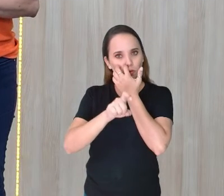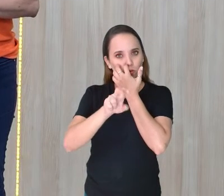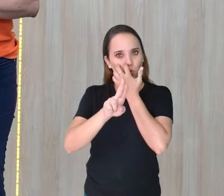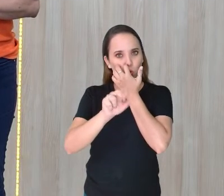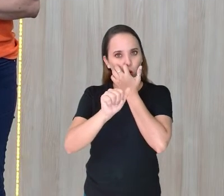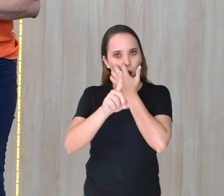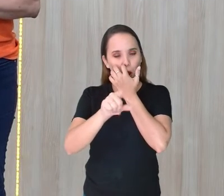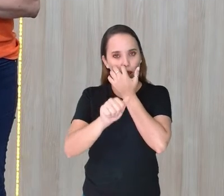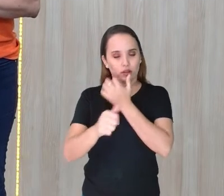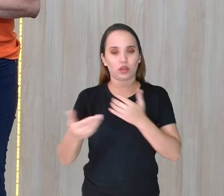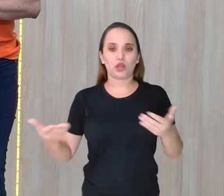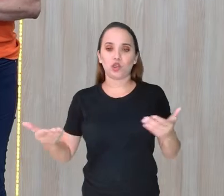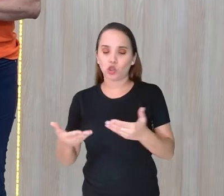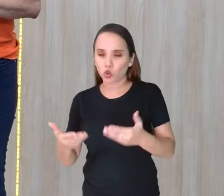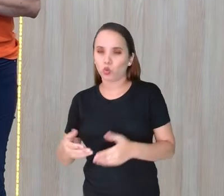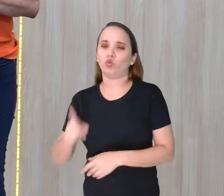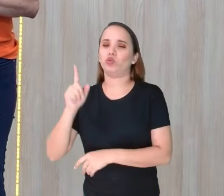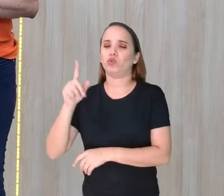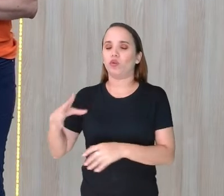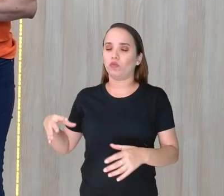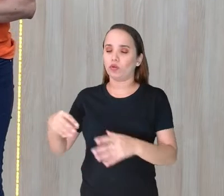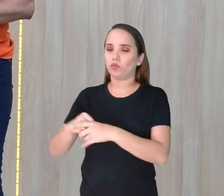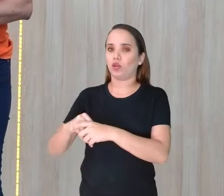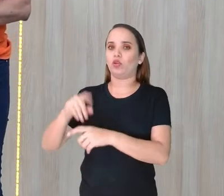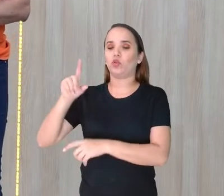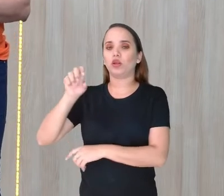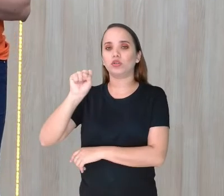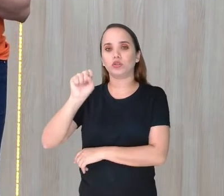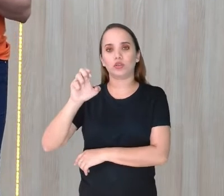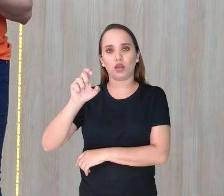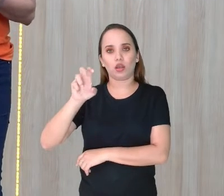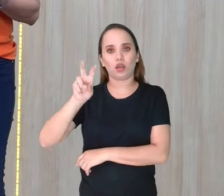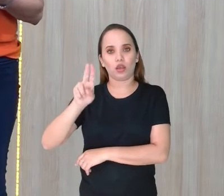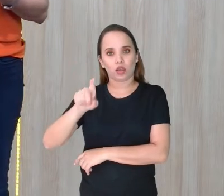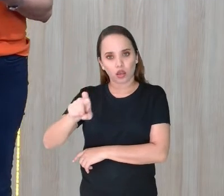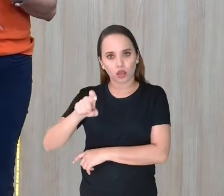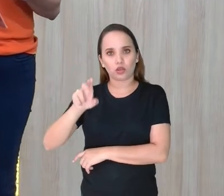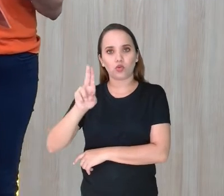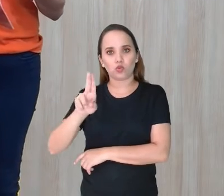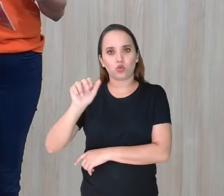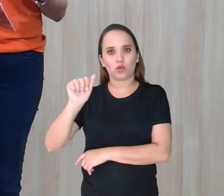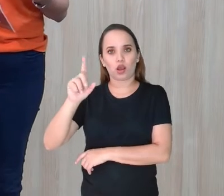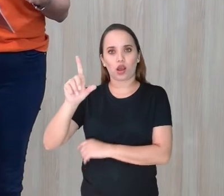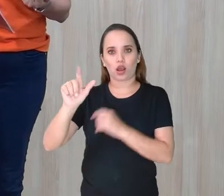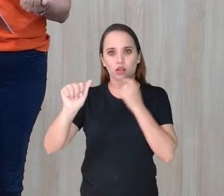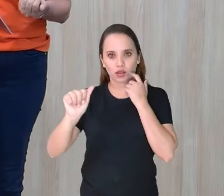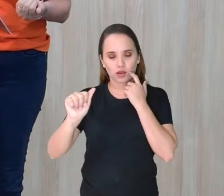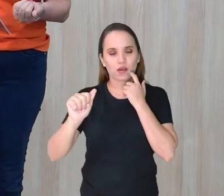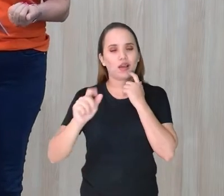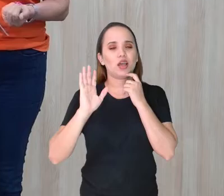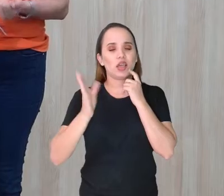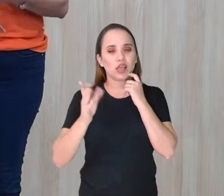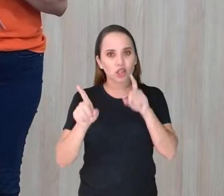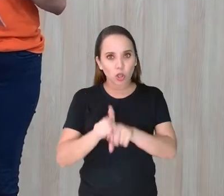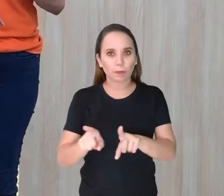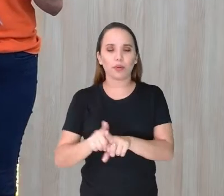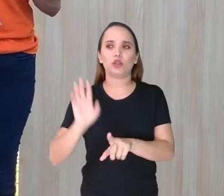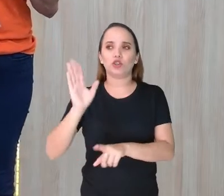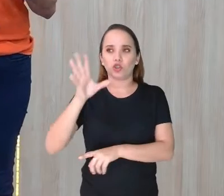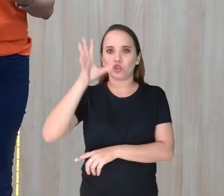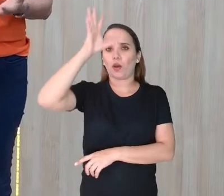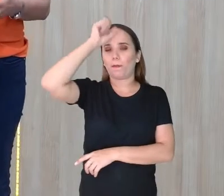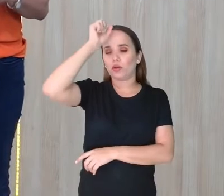dar um detalhe mais sobre a reprodução sexuada. E vimos também os tipos de reprodução assexuada,